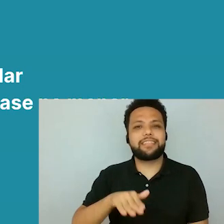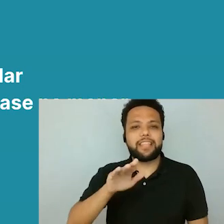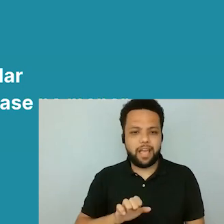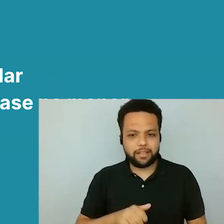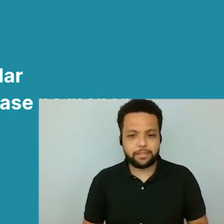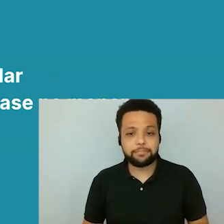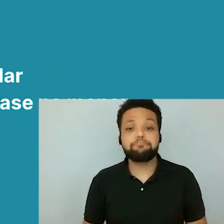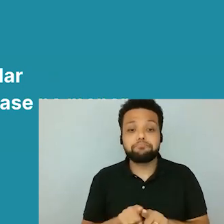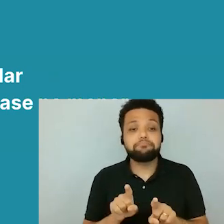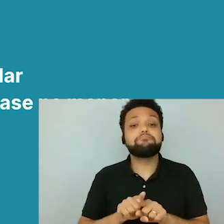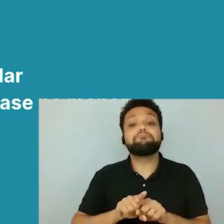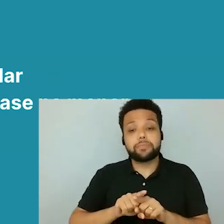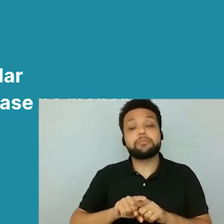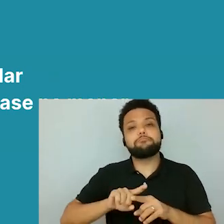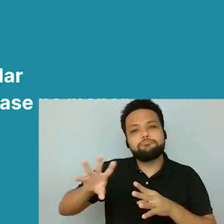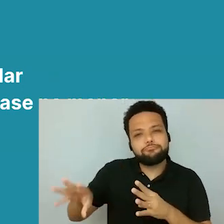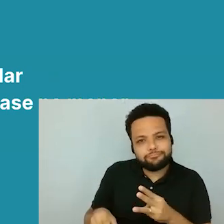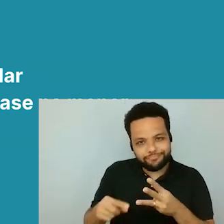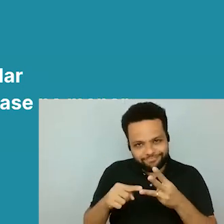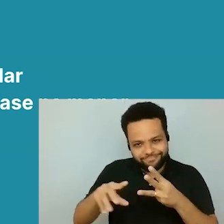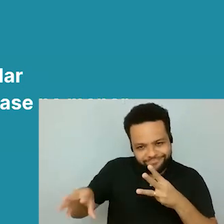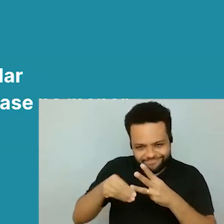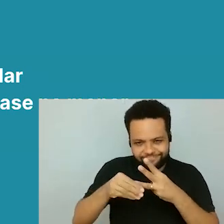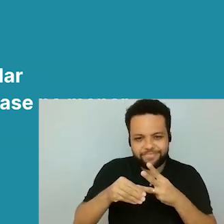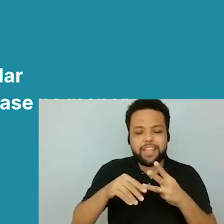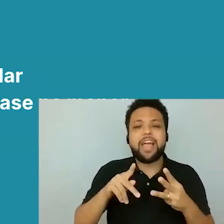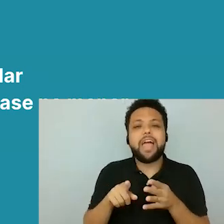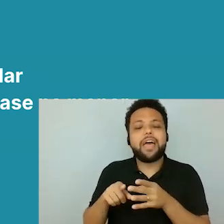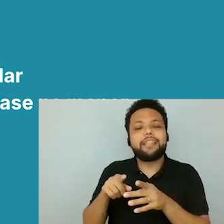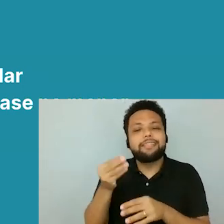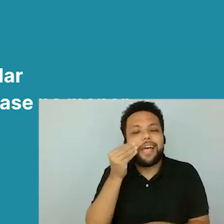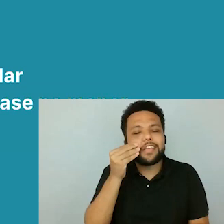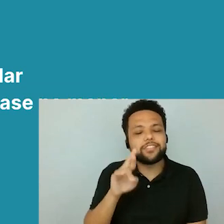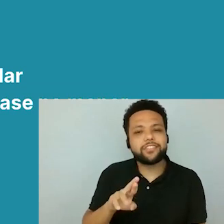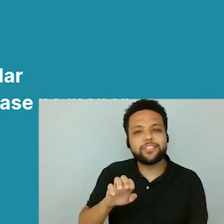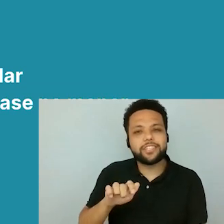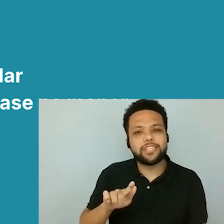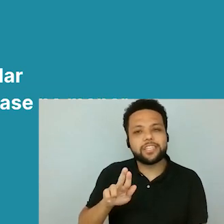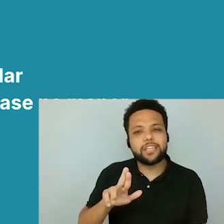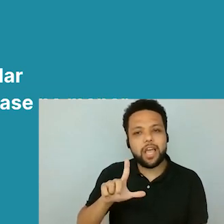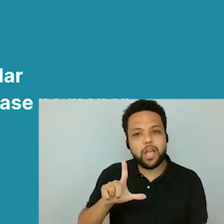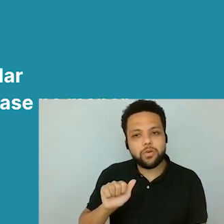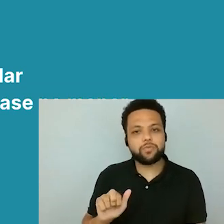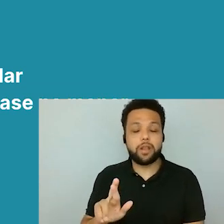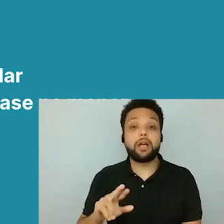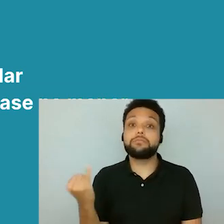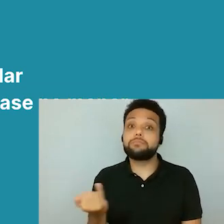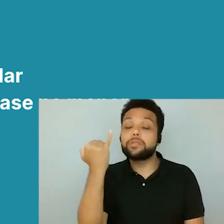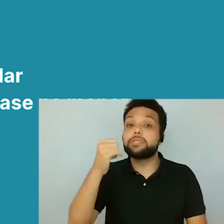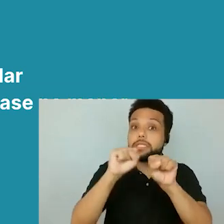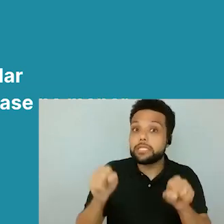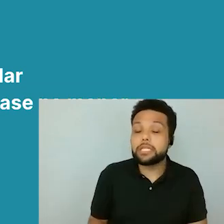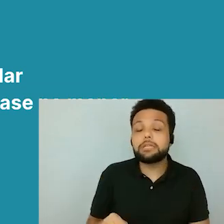regular. Então, se você tem um servidor que executa a aplicação, é importante que os sistemas operacionais desse servidor estejam